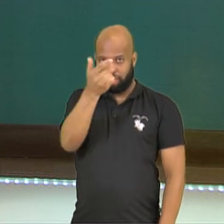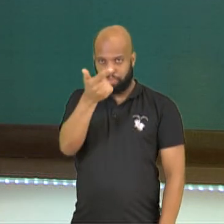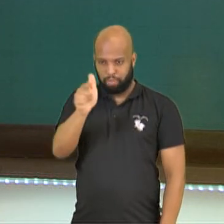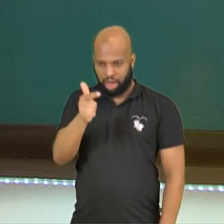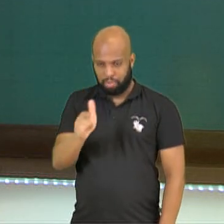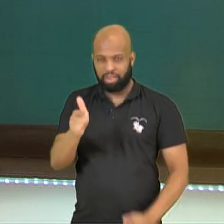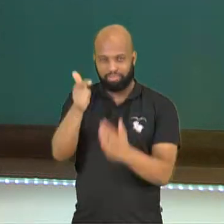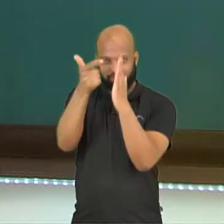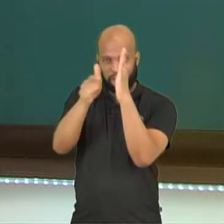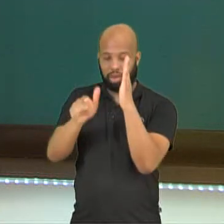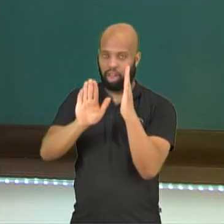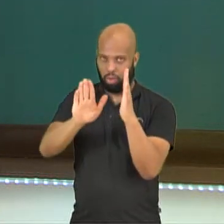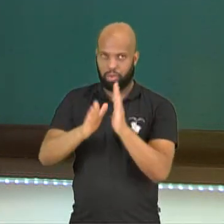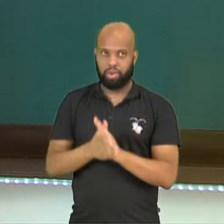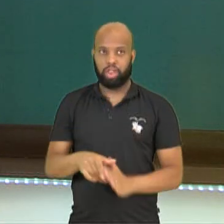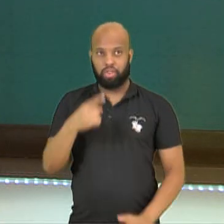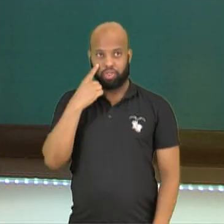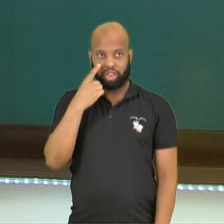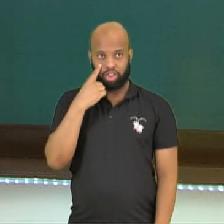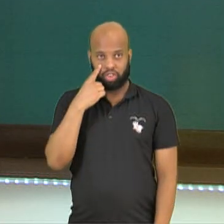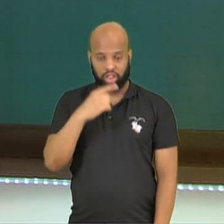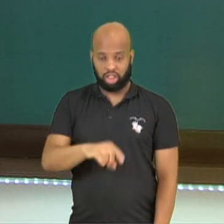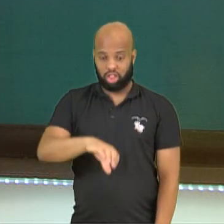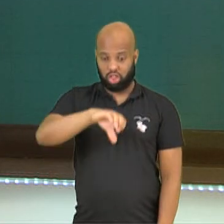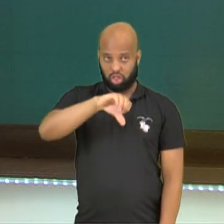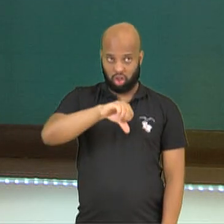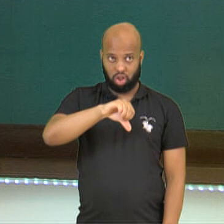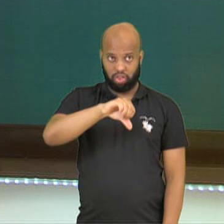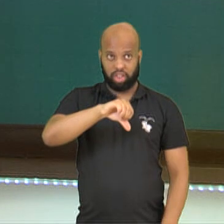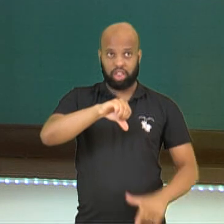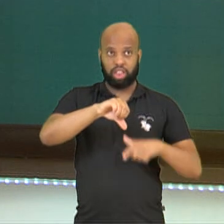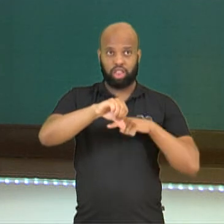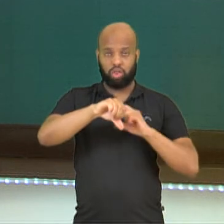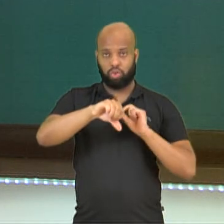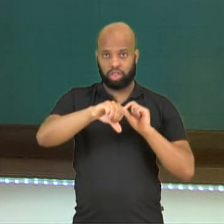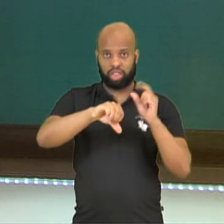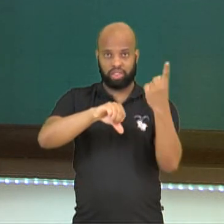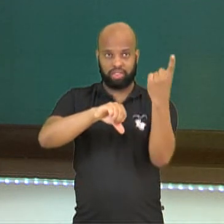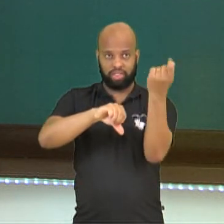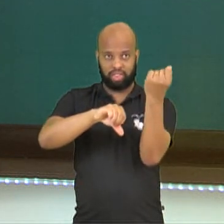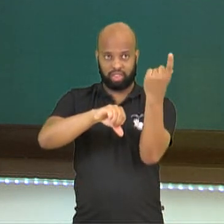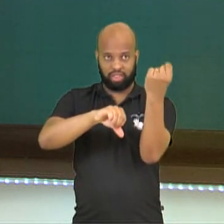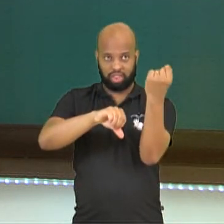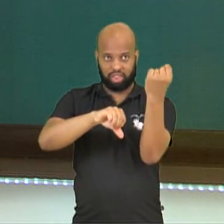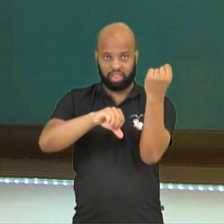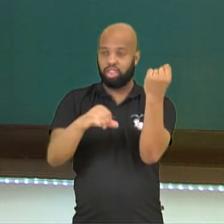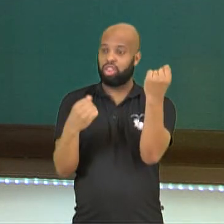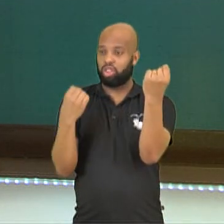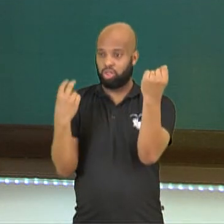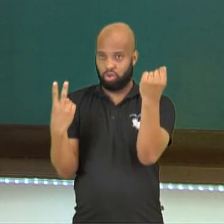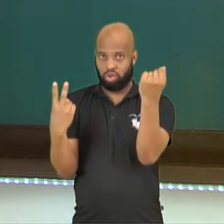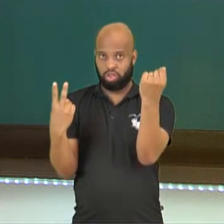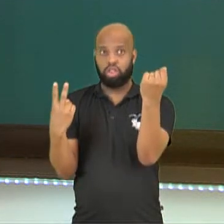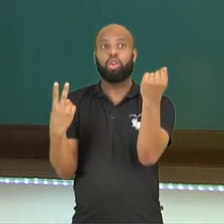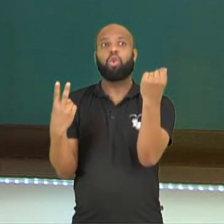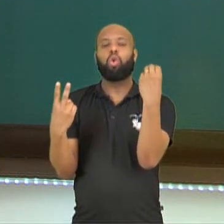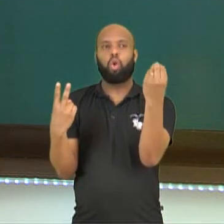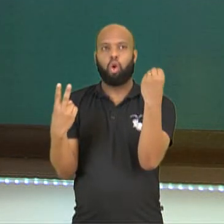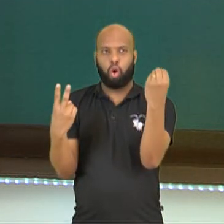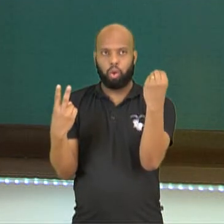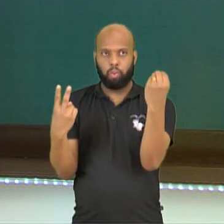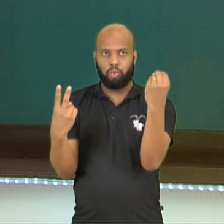aqui, tá? O 2 é o numerador e o 16 vira o denominador,